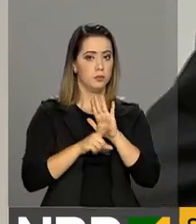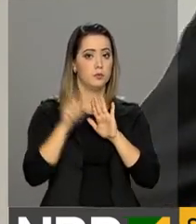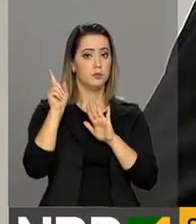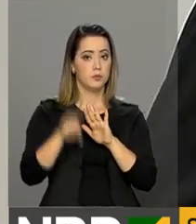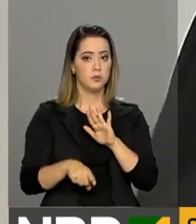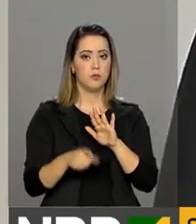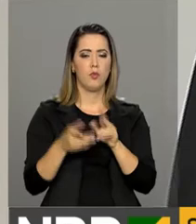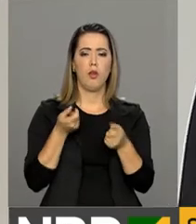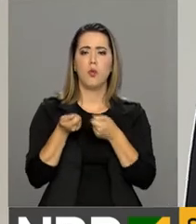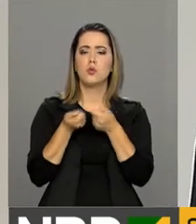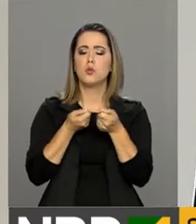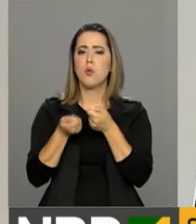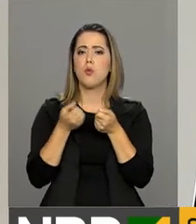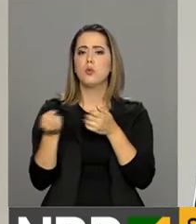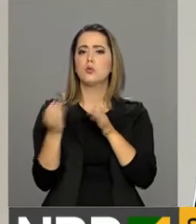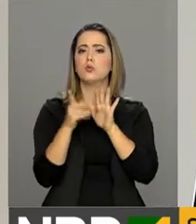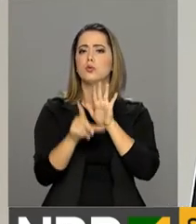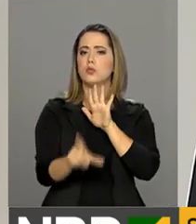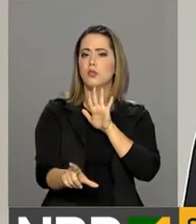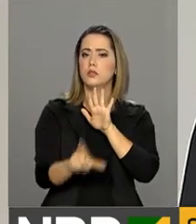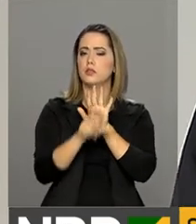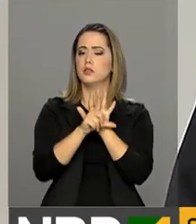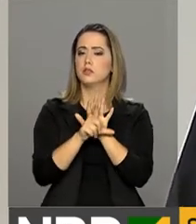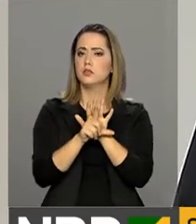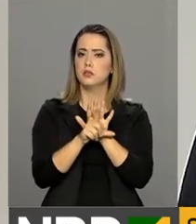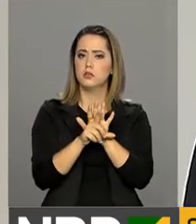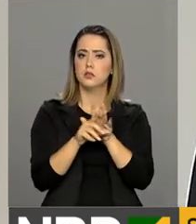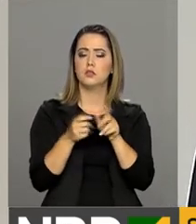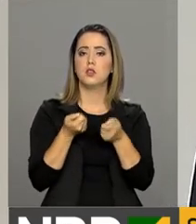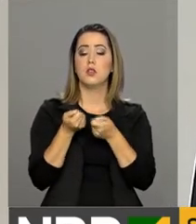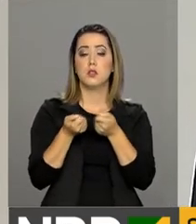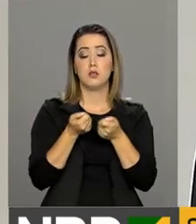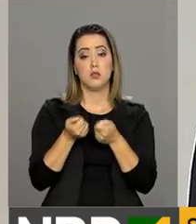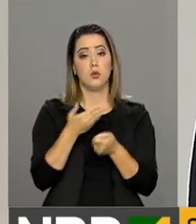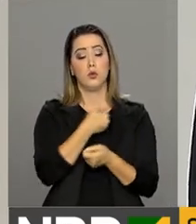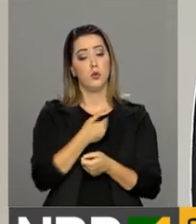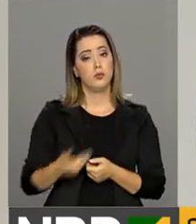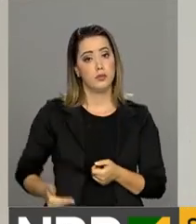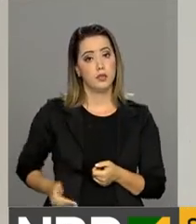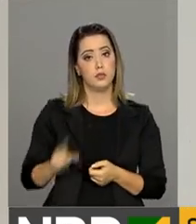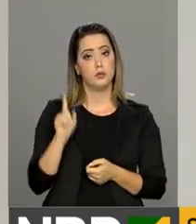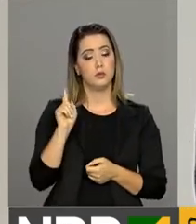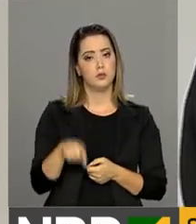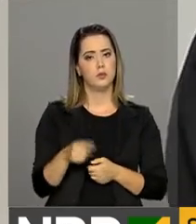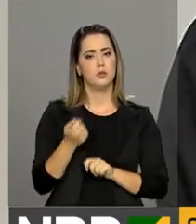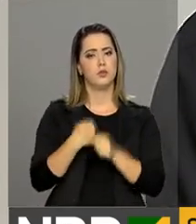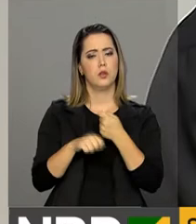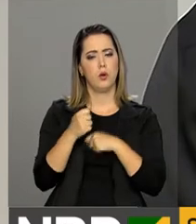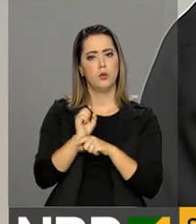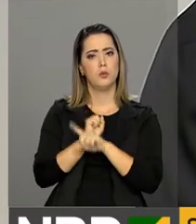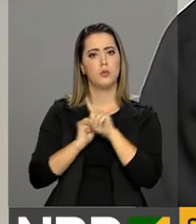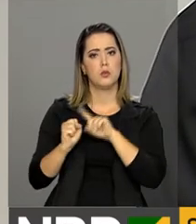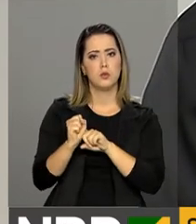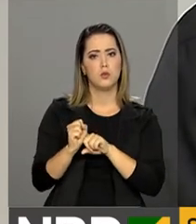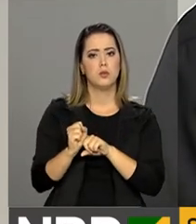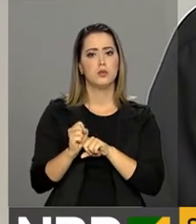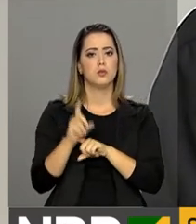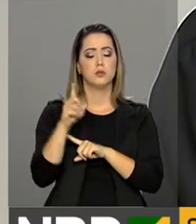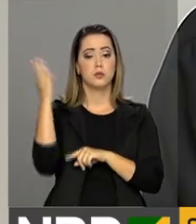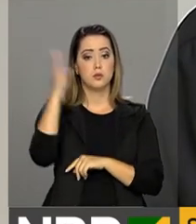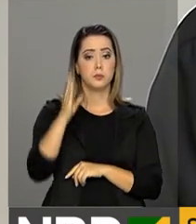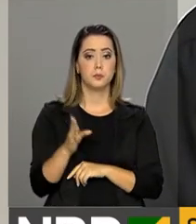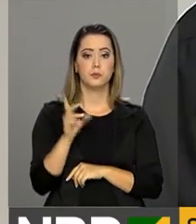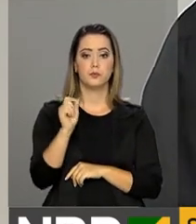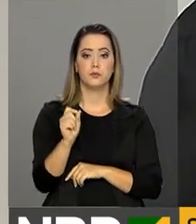as adequações modernizantes da estrutura governativa econômica e social brasileira